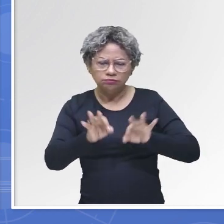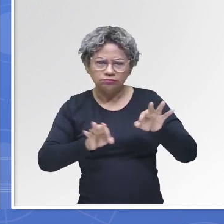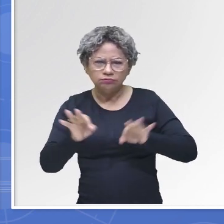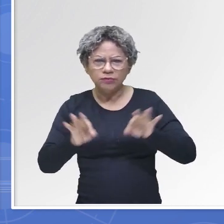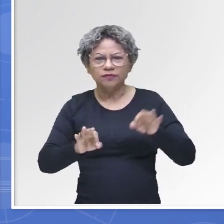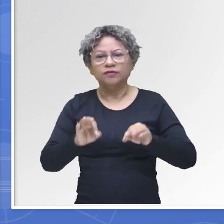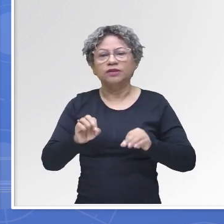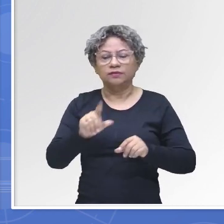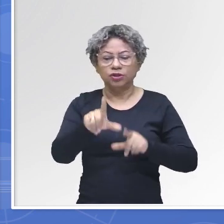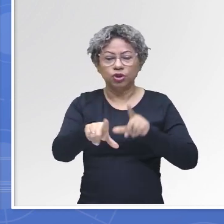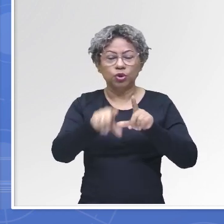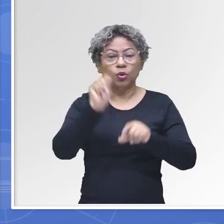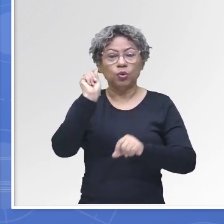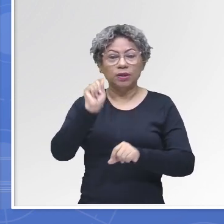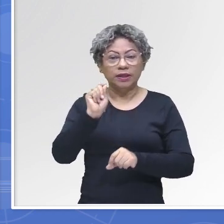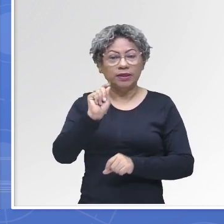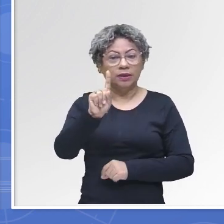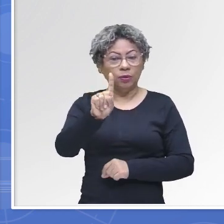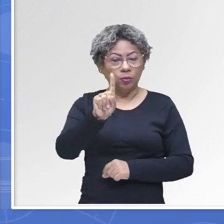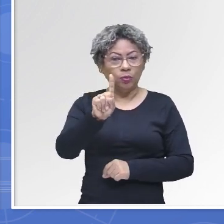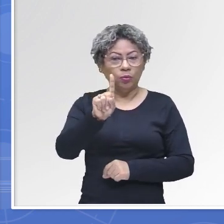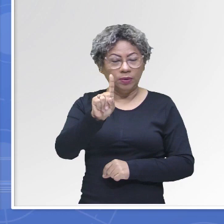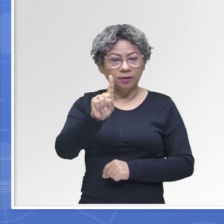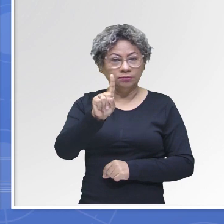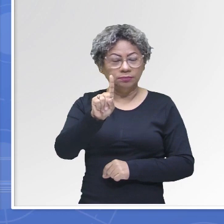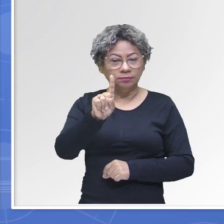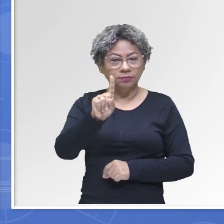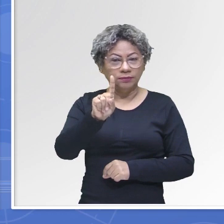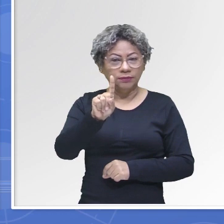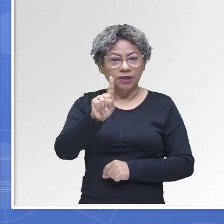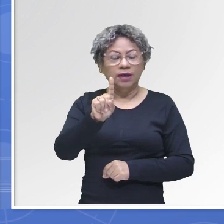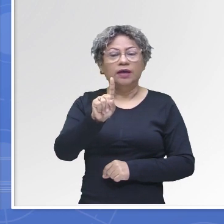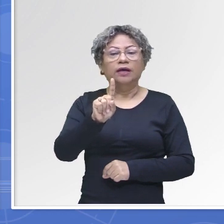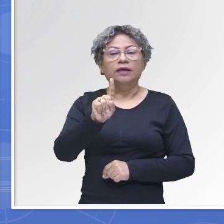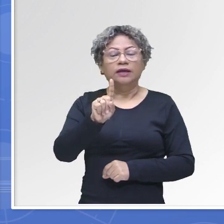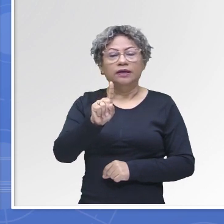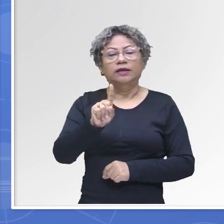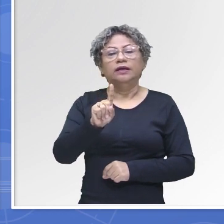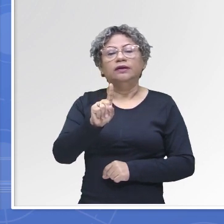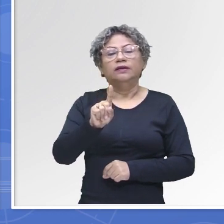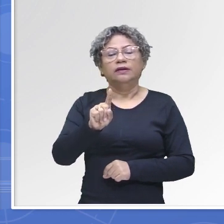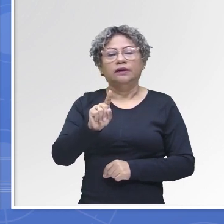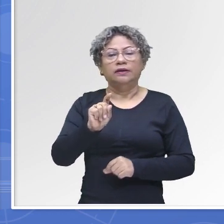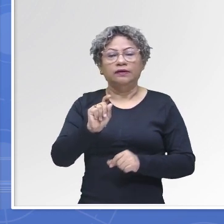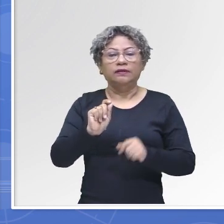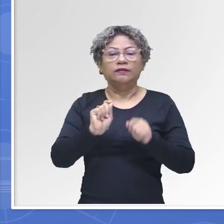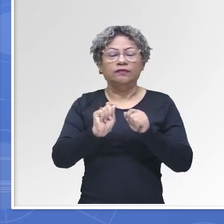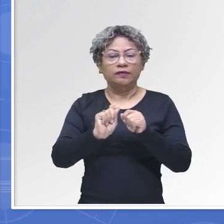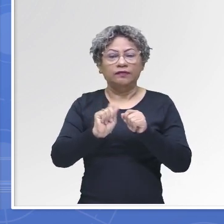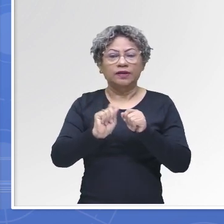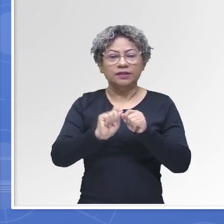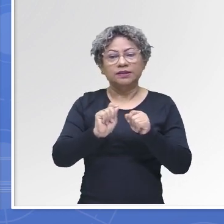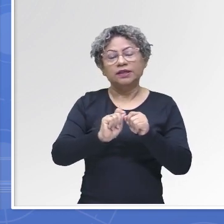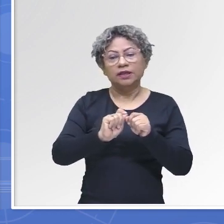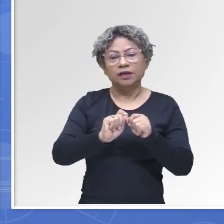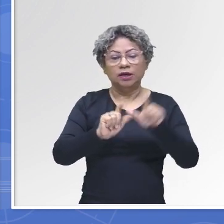dessas equações, vai isolar, uma das letras. No caso aqui,